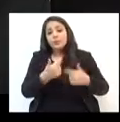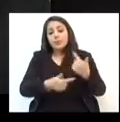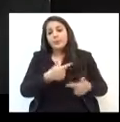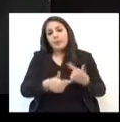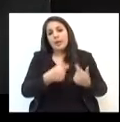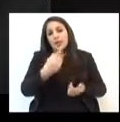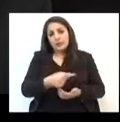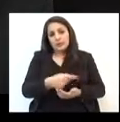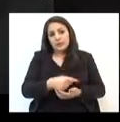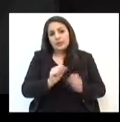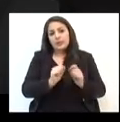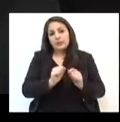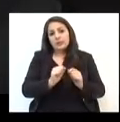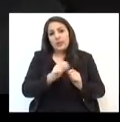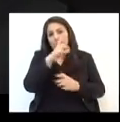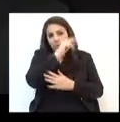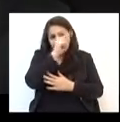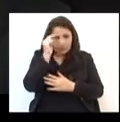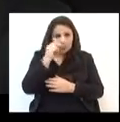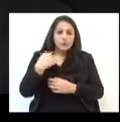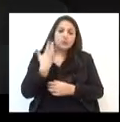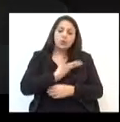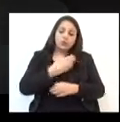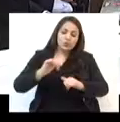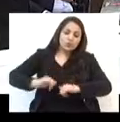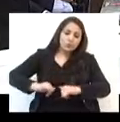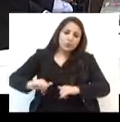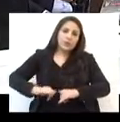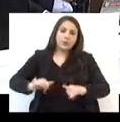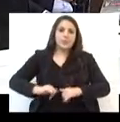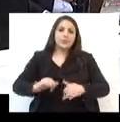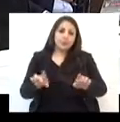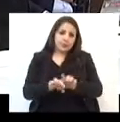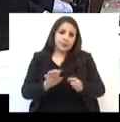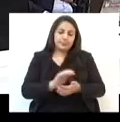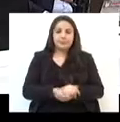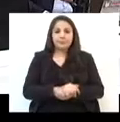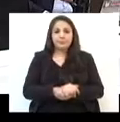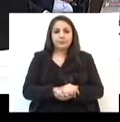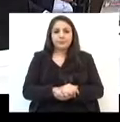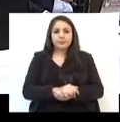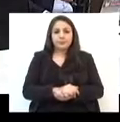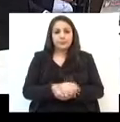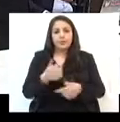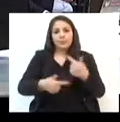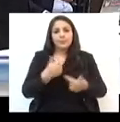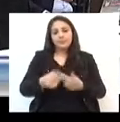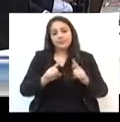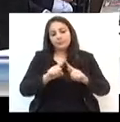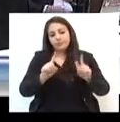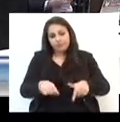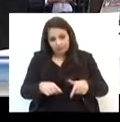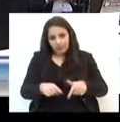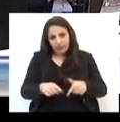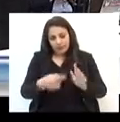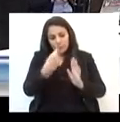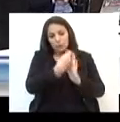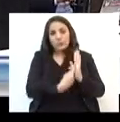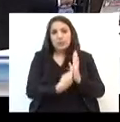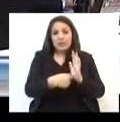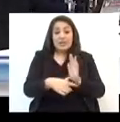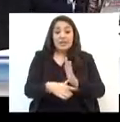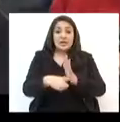poder público, e isso quem sofre é o parlamento como um todo. Os servidores públicos que foram nomeados antes da vigência